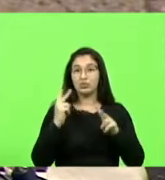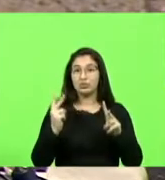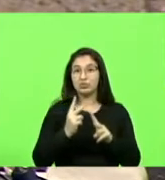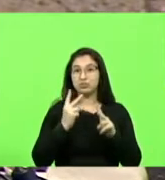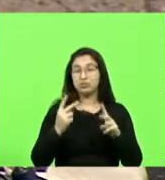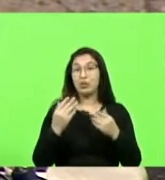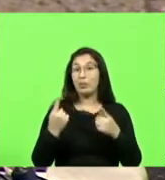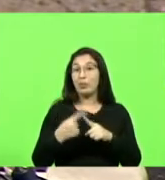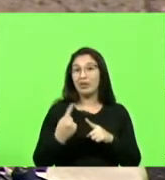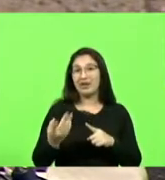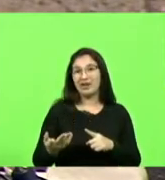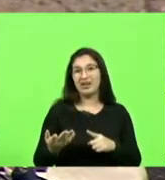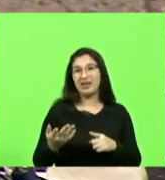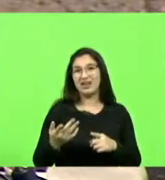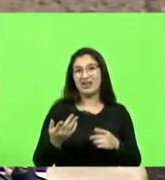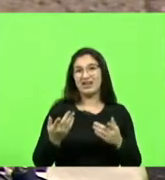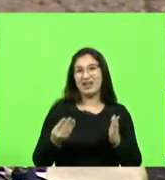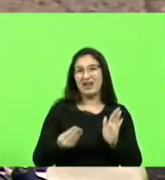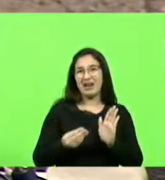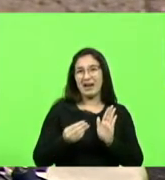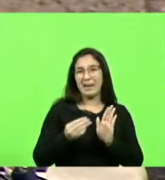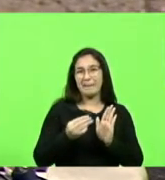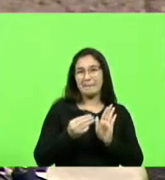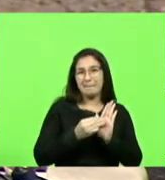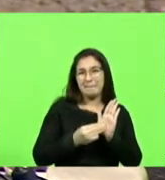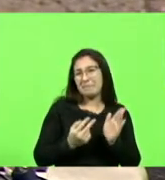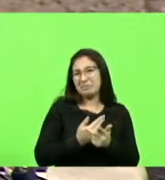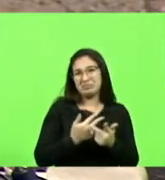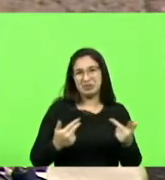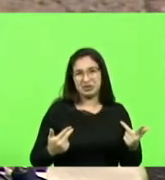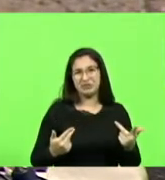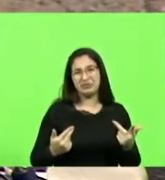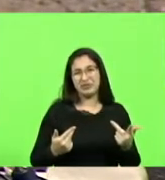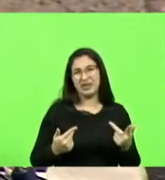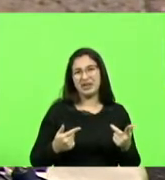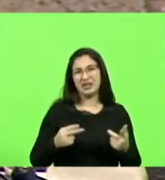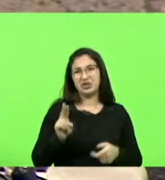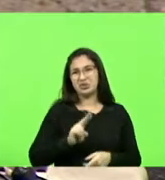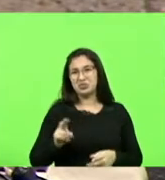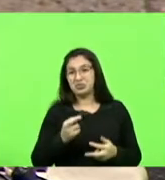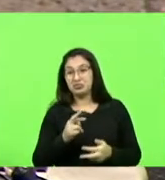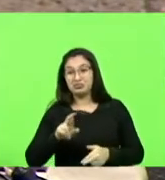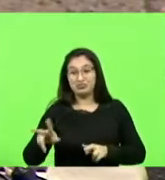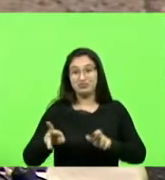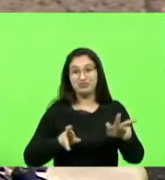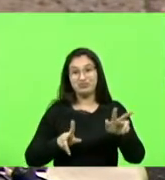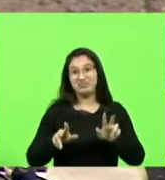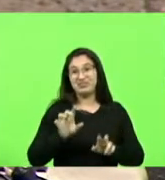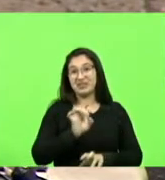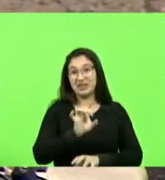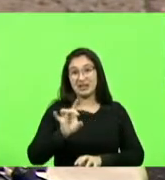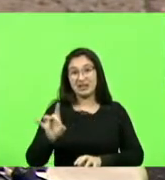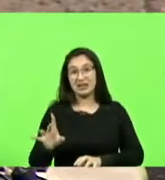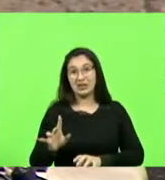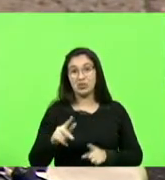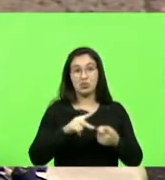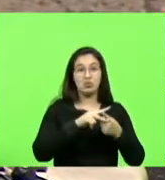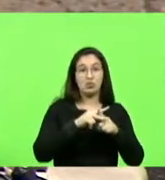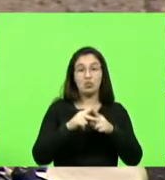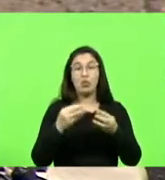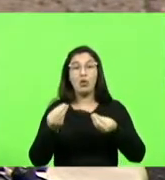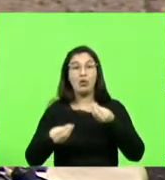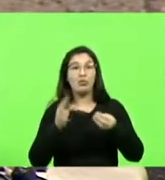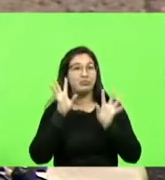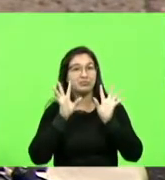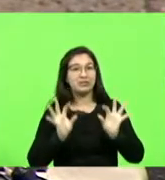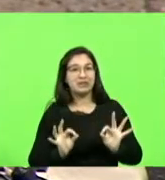de marcas diversas e de diferentes manejos, e não sabemos como é a manutenção dos mesmos.